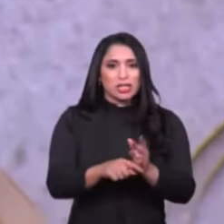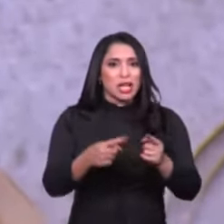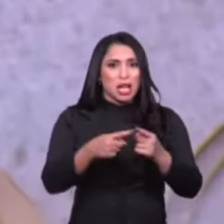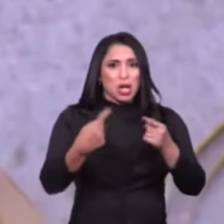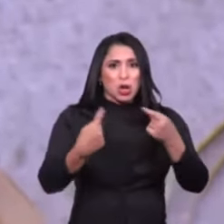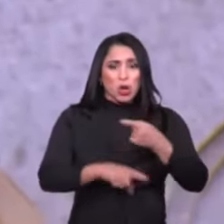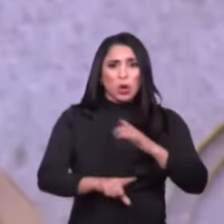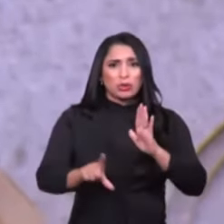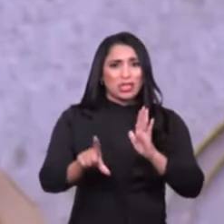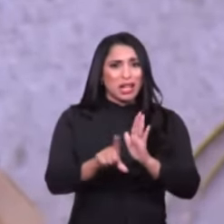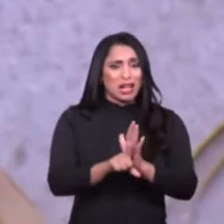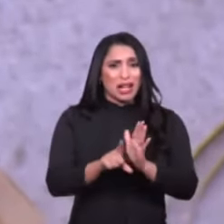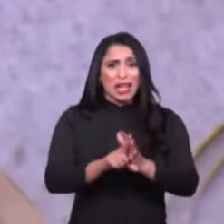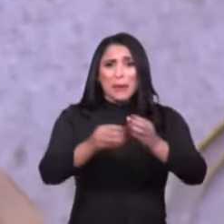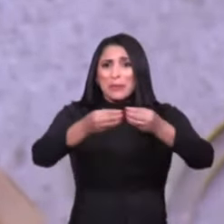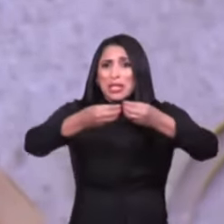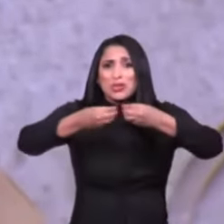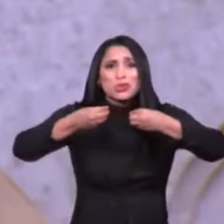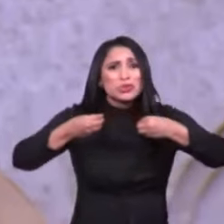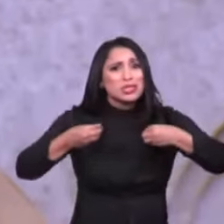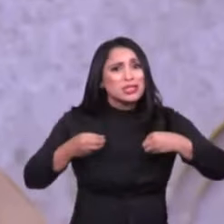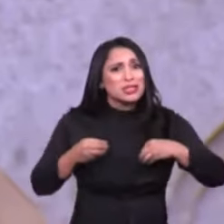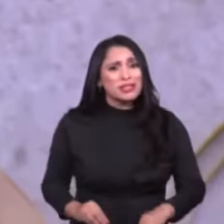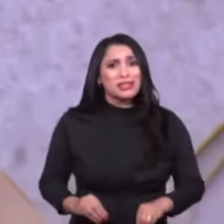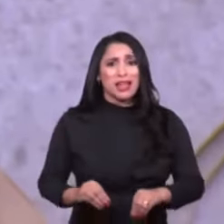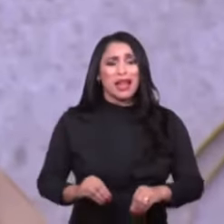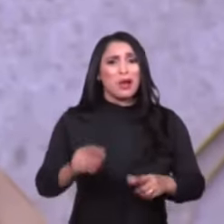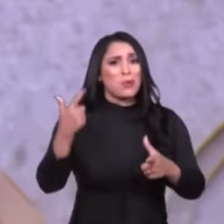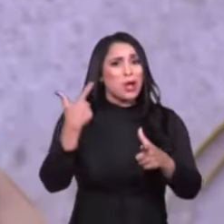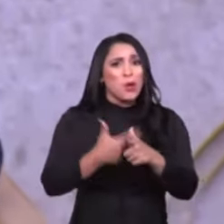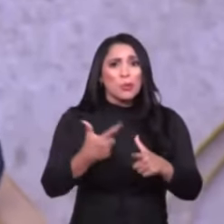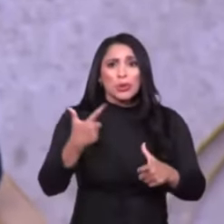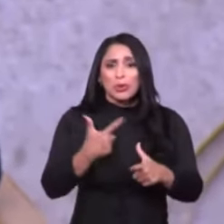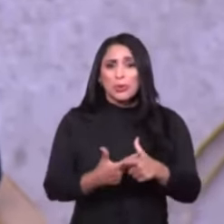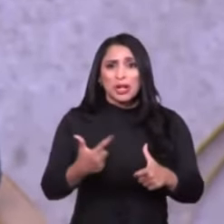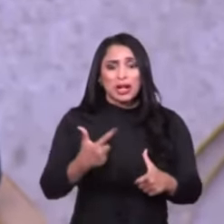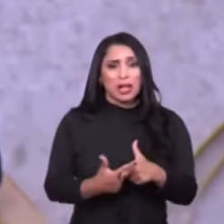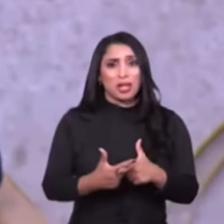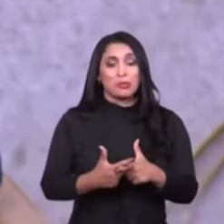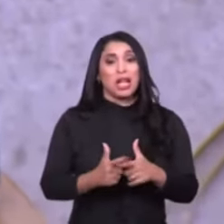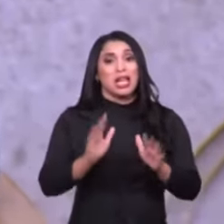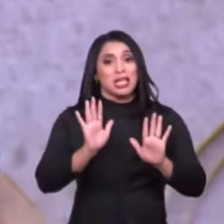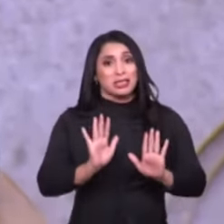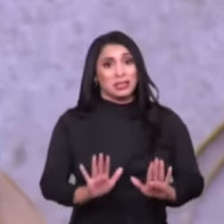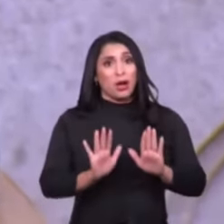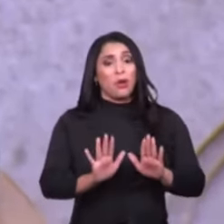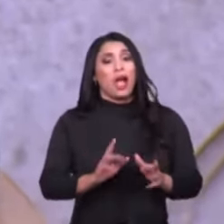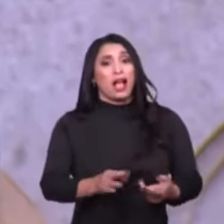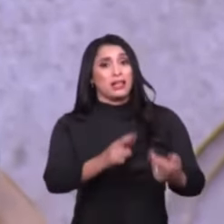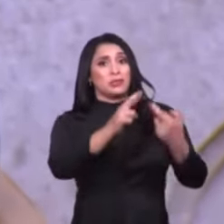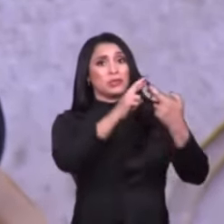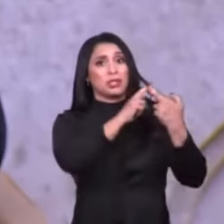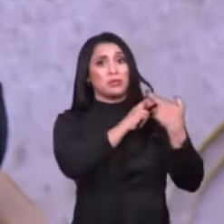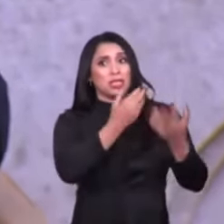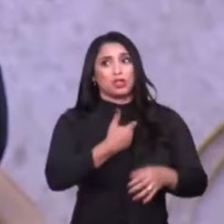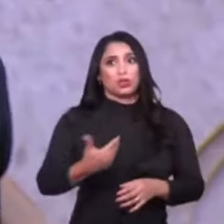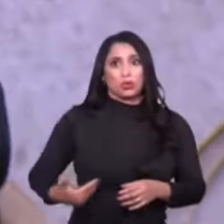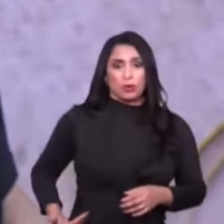potencialmente deletérios e, por isso, o papel do Estado e da sociedade deve ser,